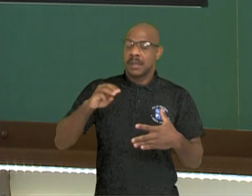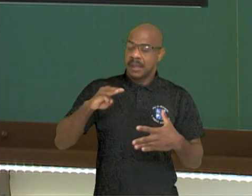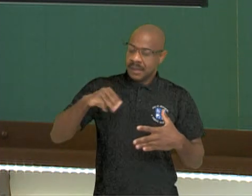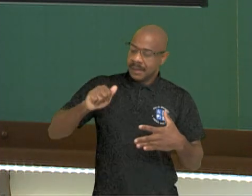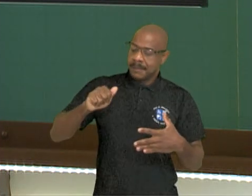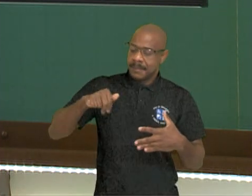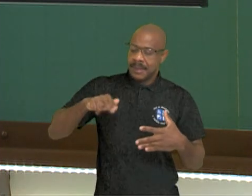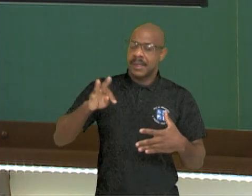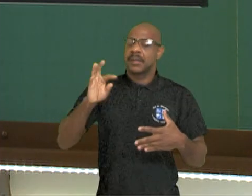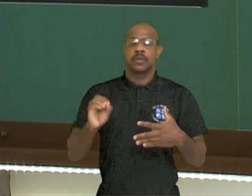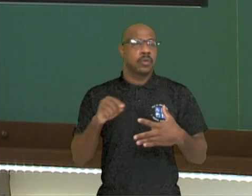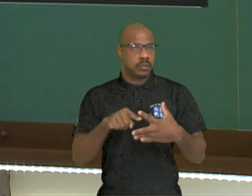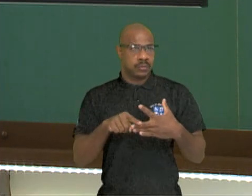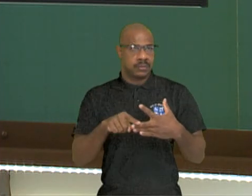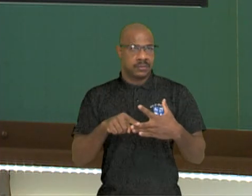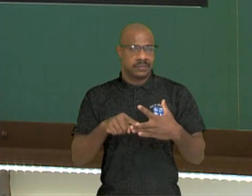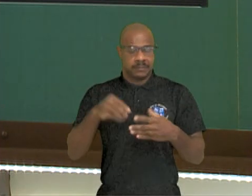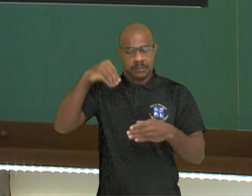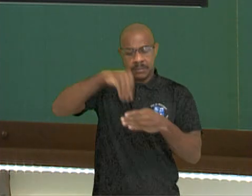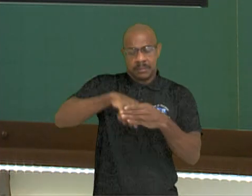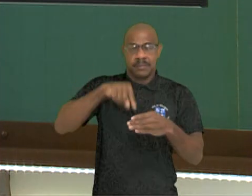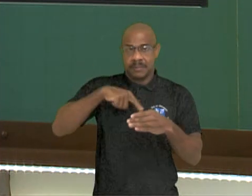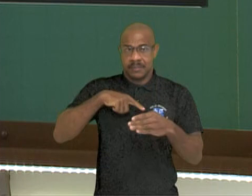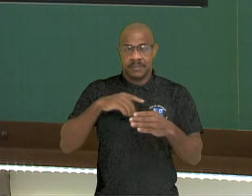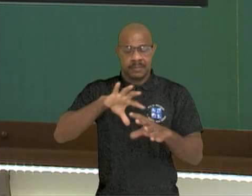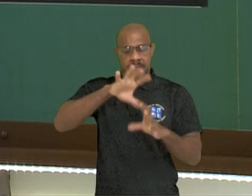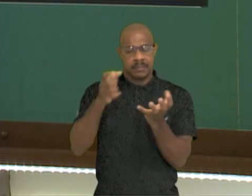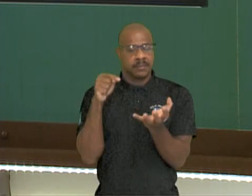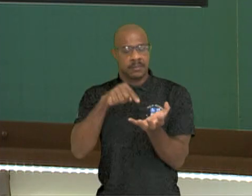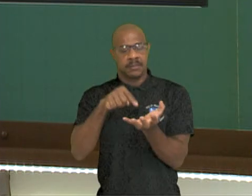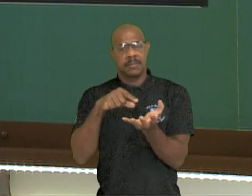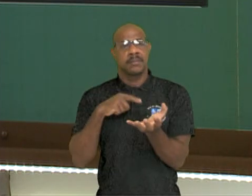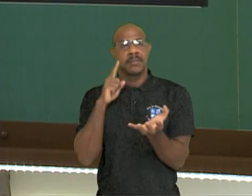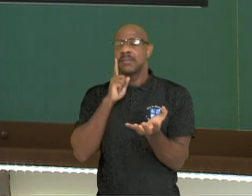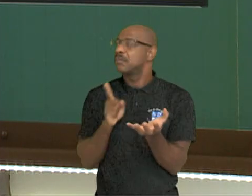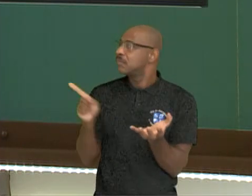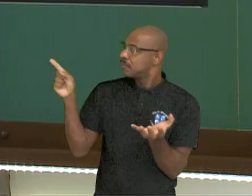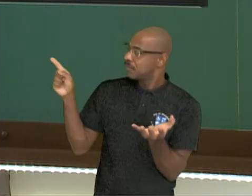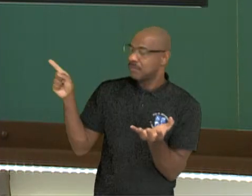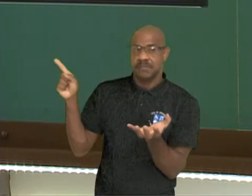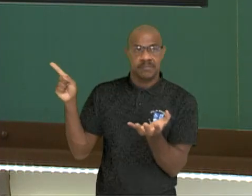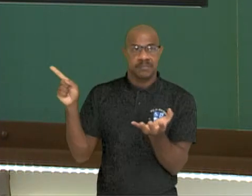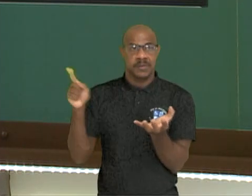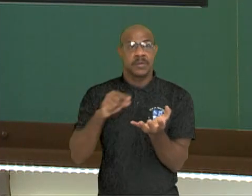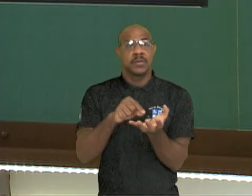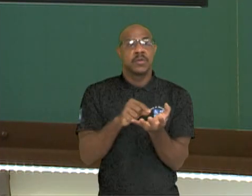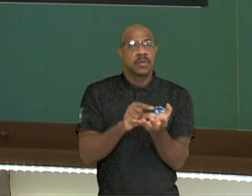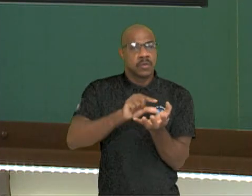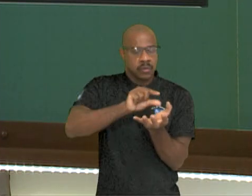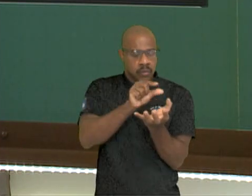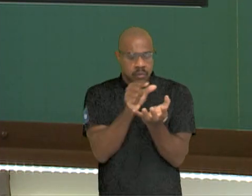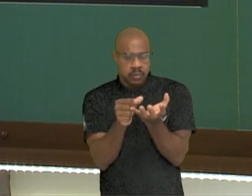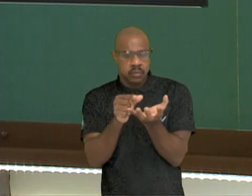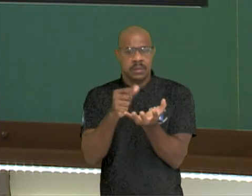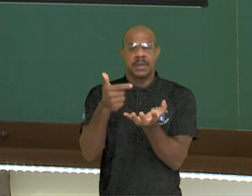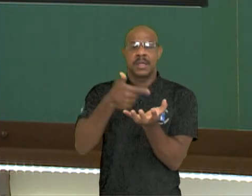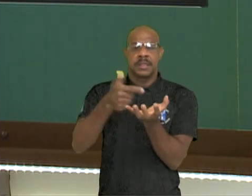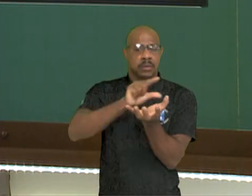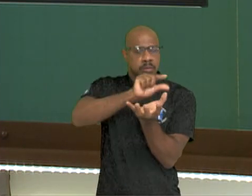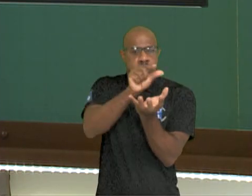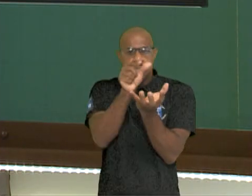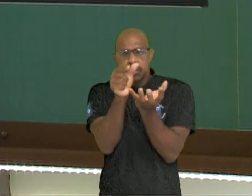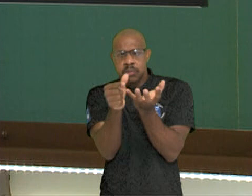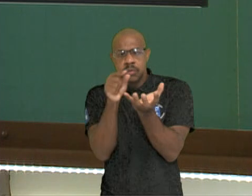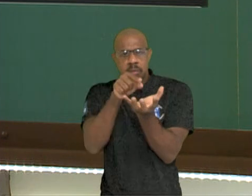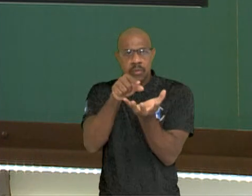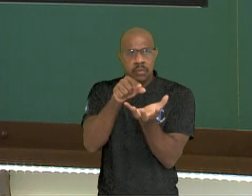E quando acontece a erupção vulcânica, é material do manto que vai sair. Um pouquinho desse material que está aqui, né?